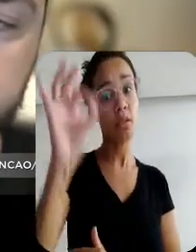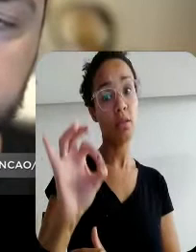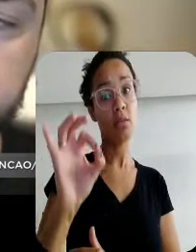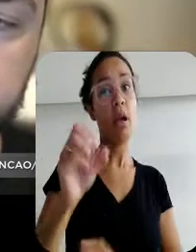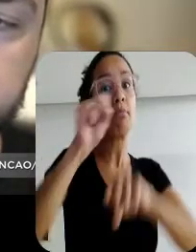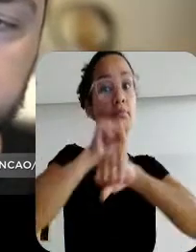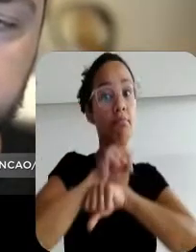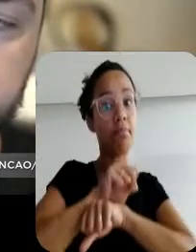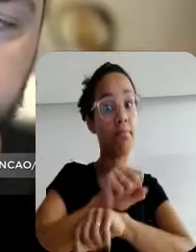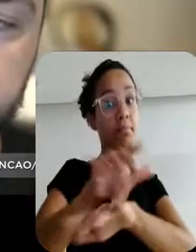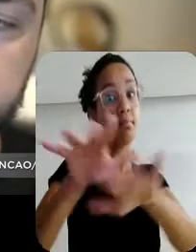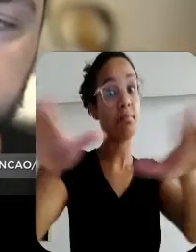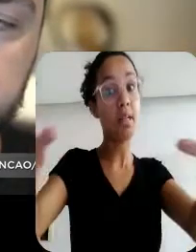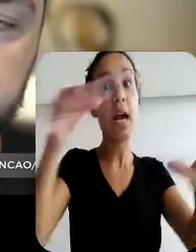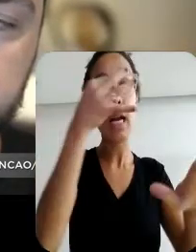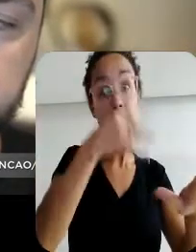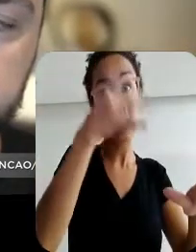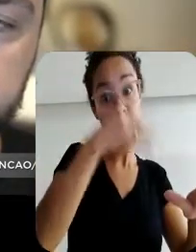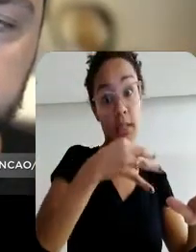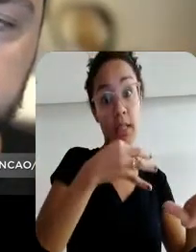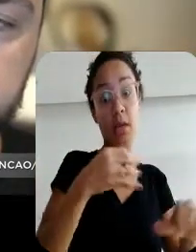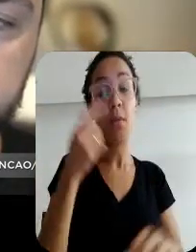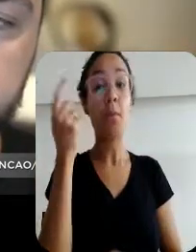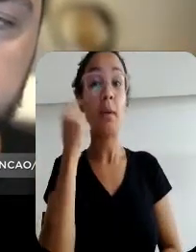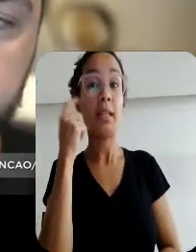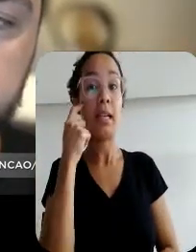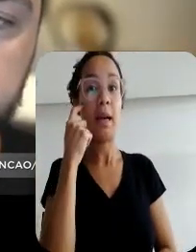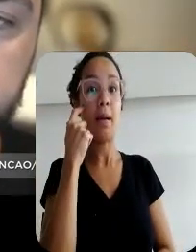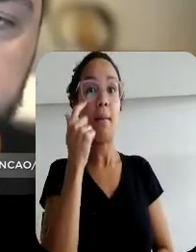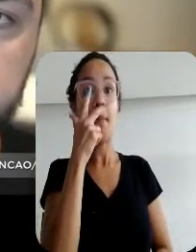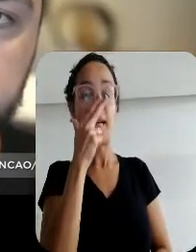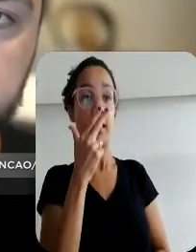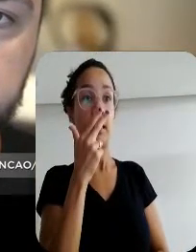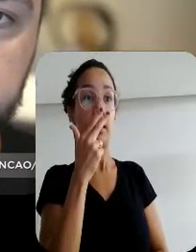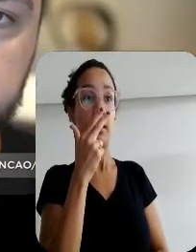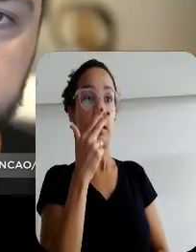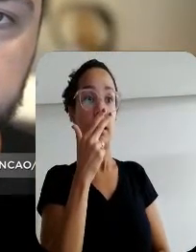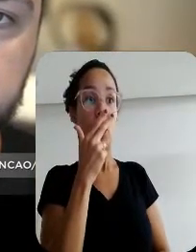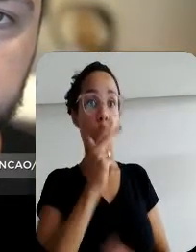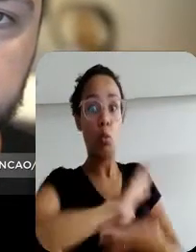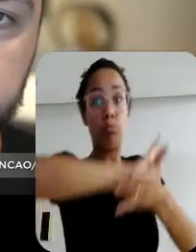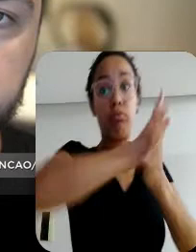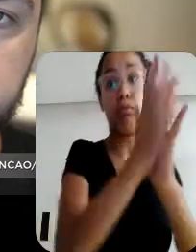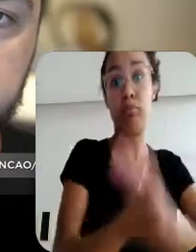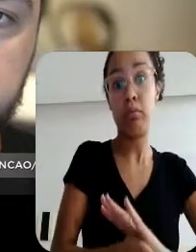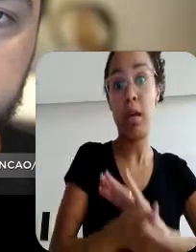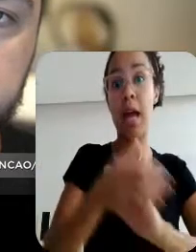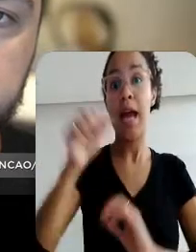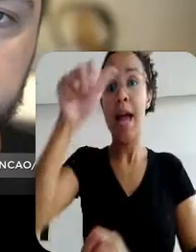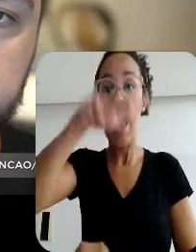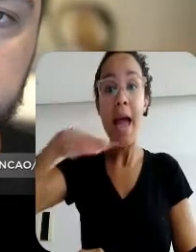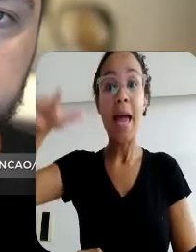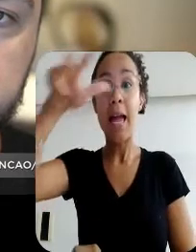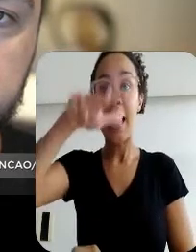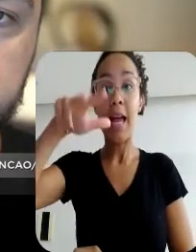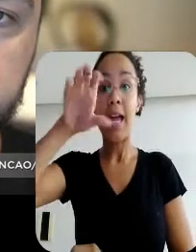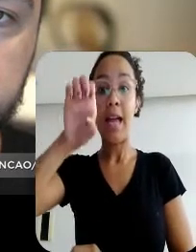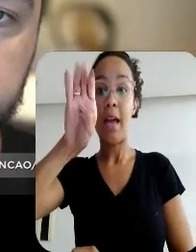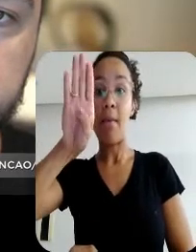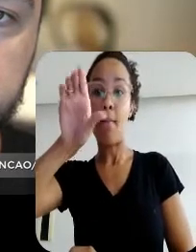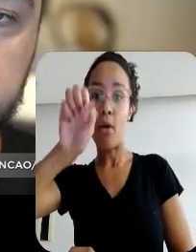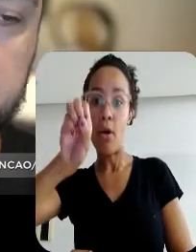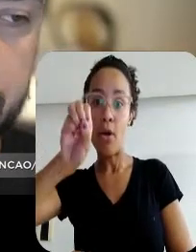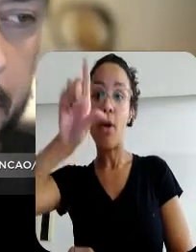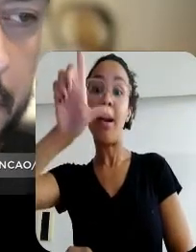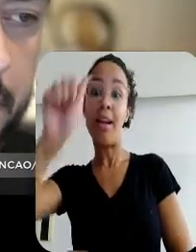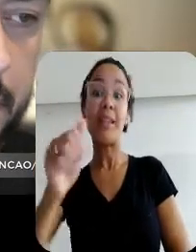pessoas não espalha tanto, porque você sabe quem tá doente. Sim. O cara fica super mal, vai ter febre, vai passar mal e depois ele tá infectando